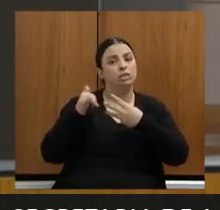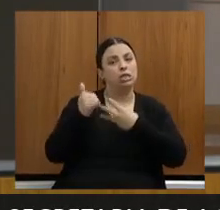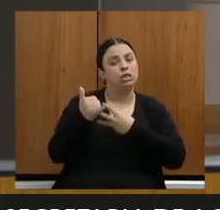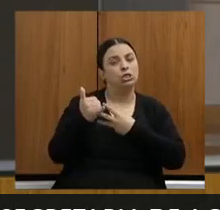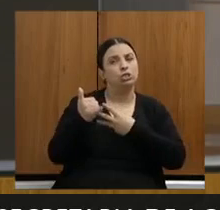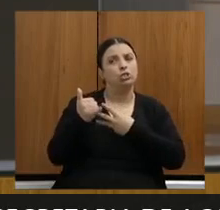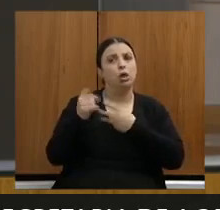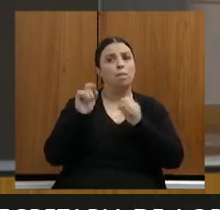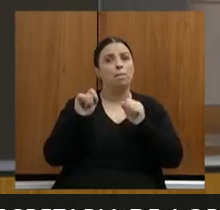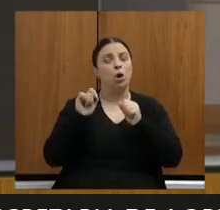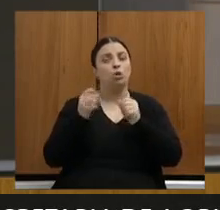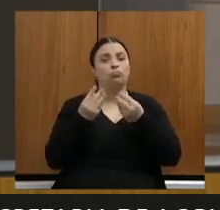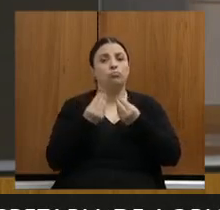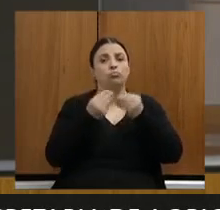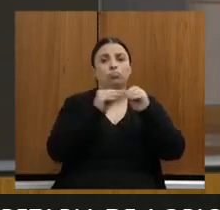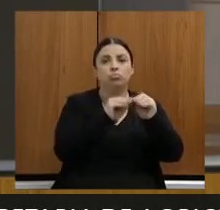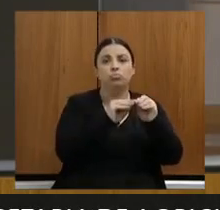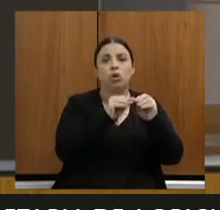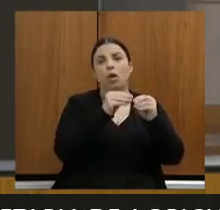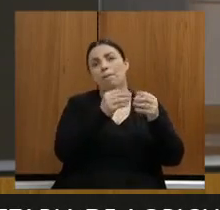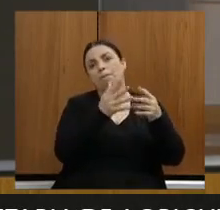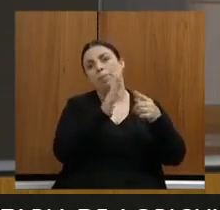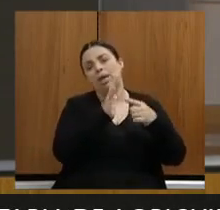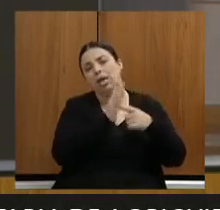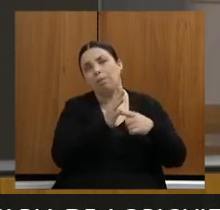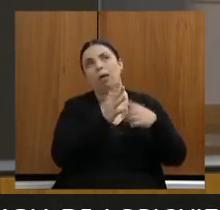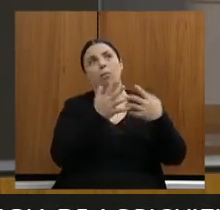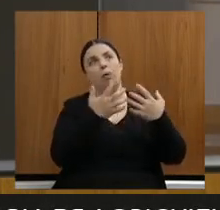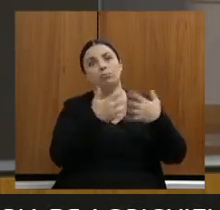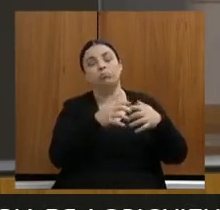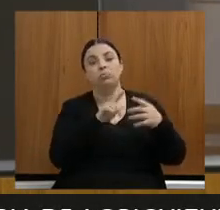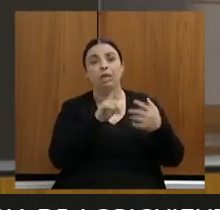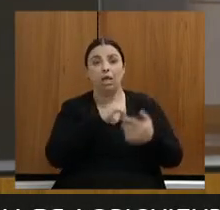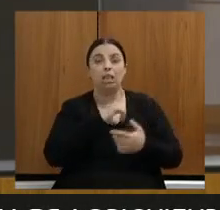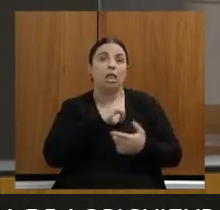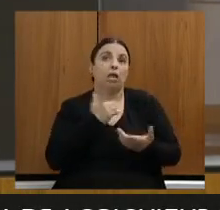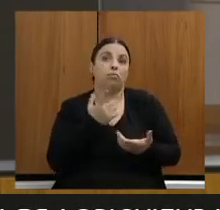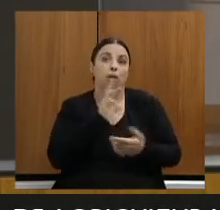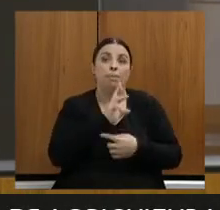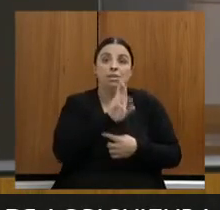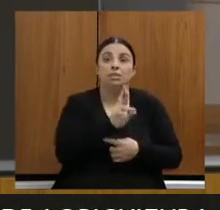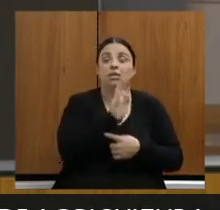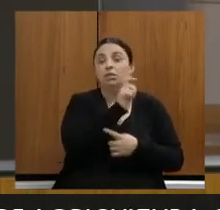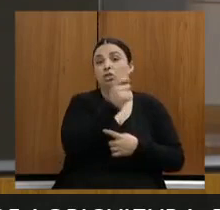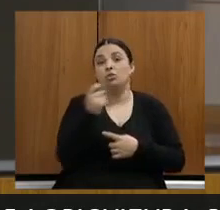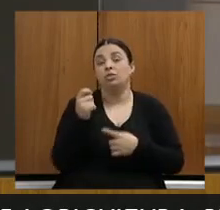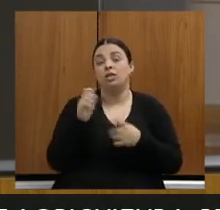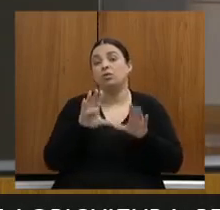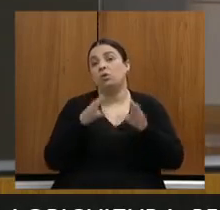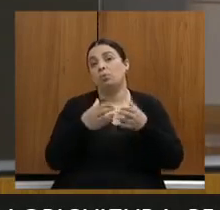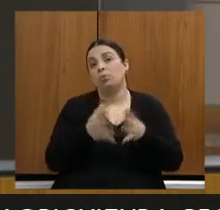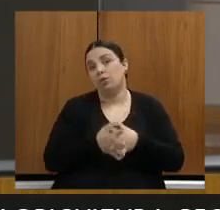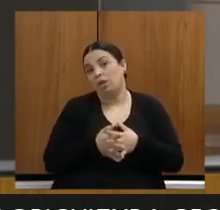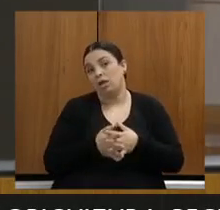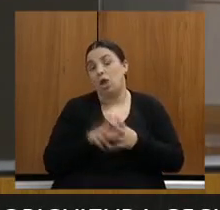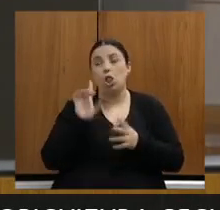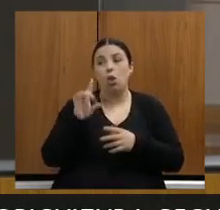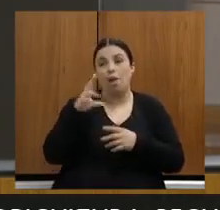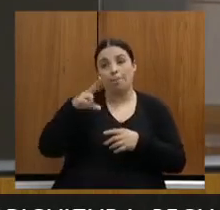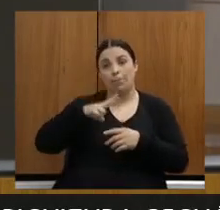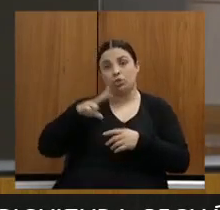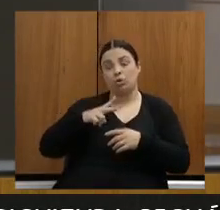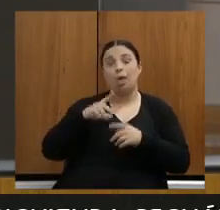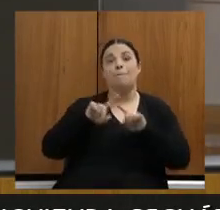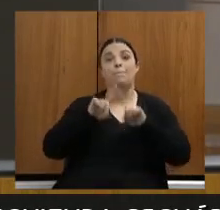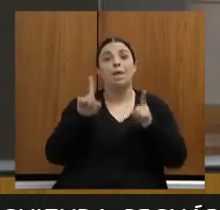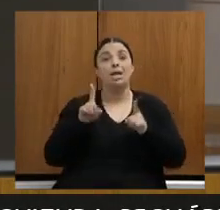a instalação dos equipamentos que estão por exemplo em nome de associações comunitárias para gente não falar que equipamento para pessoas individualmente mas que estão em nome de